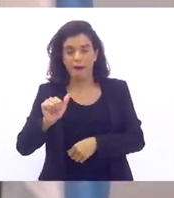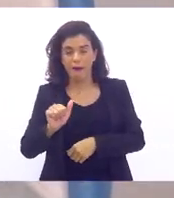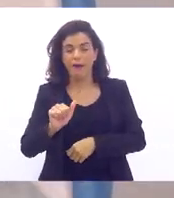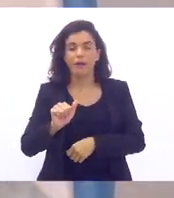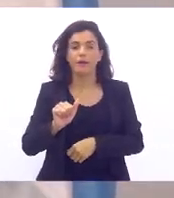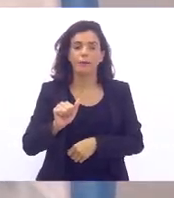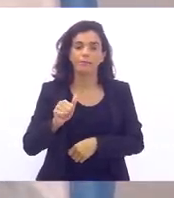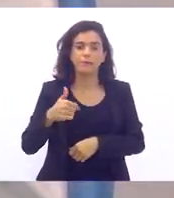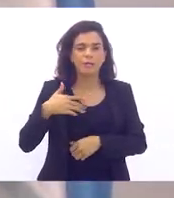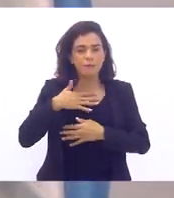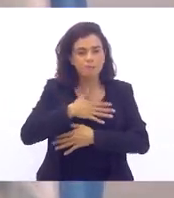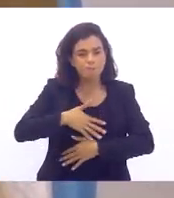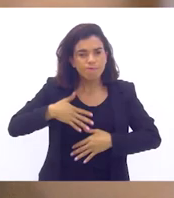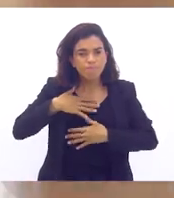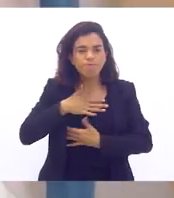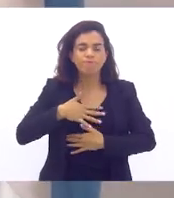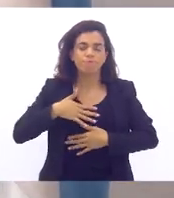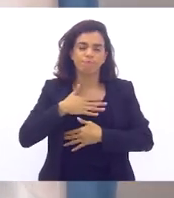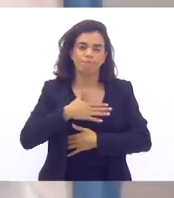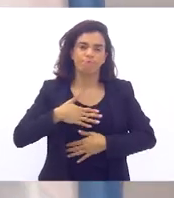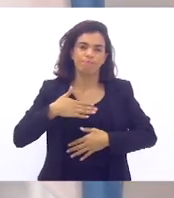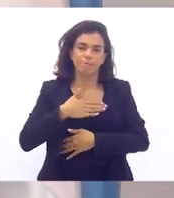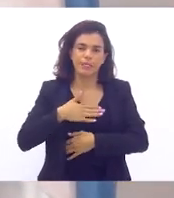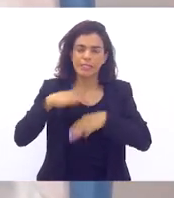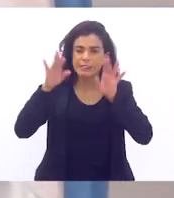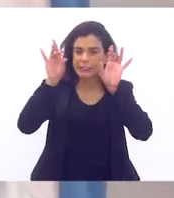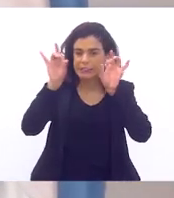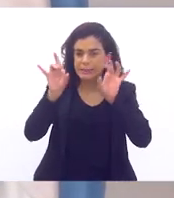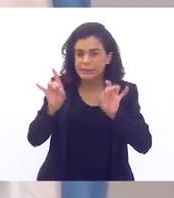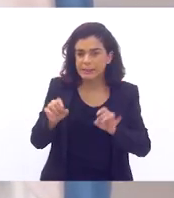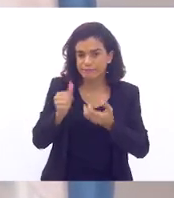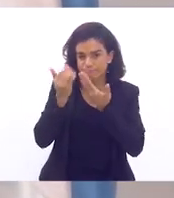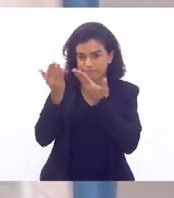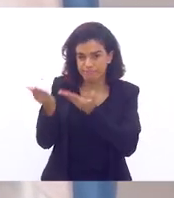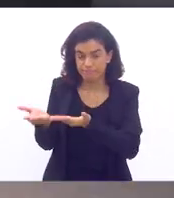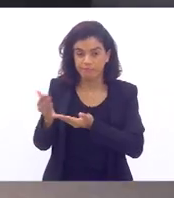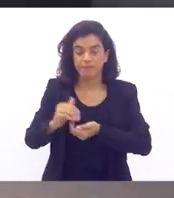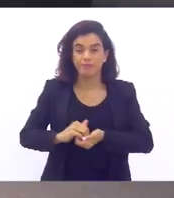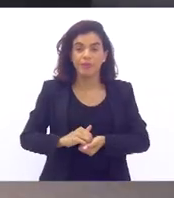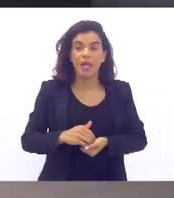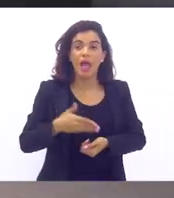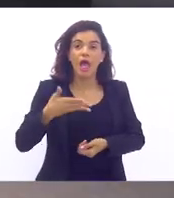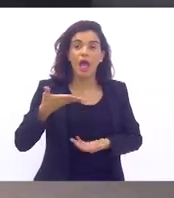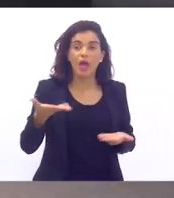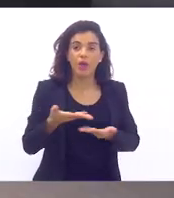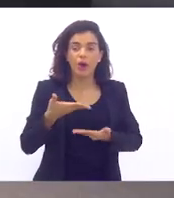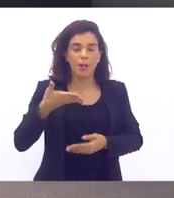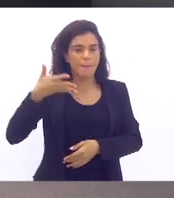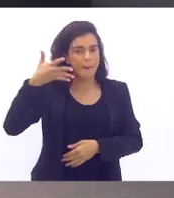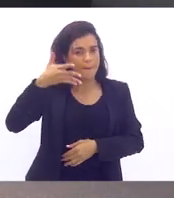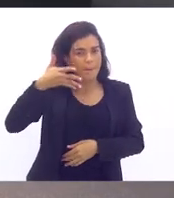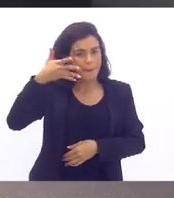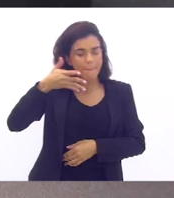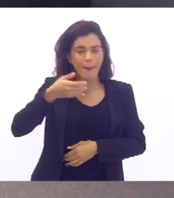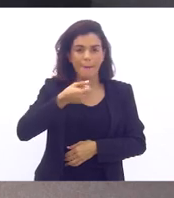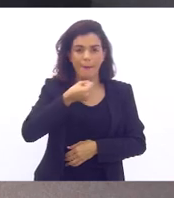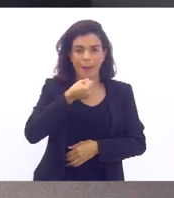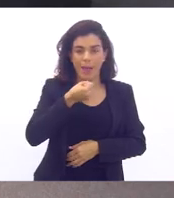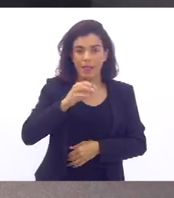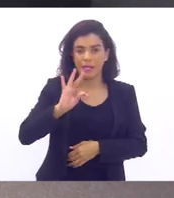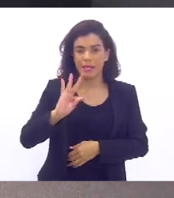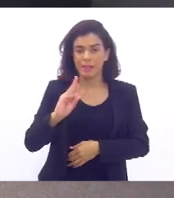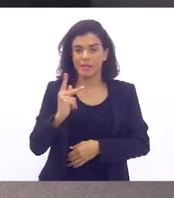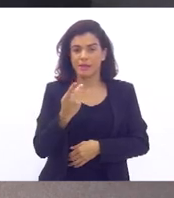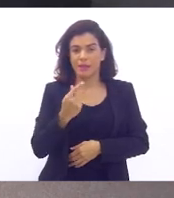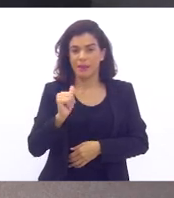nossa saudação nosso carinho especial ao Deputado Daniel librelon vou passar a palavra para Taiane na sequência a gente fazer